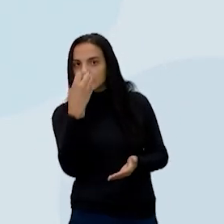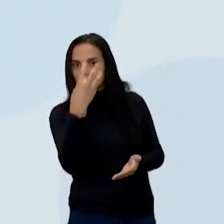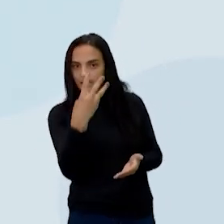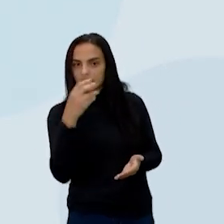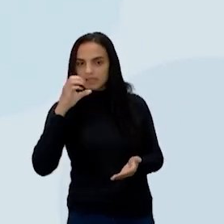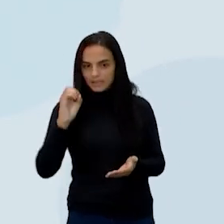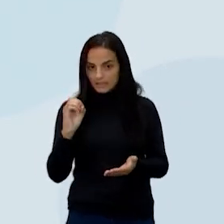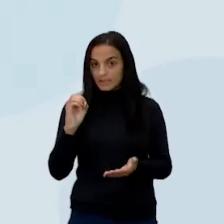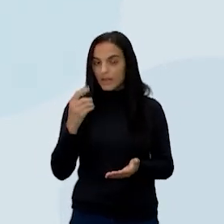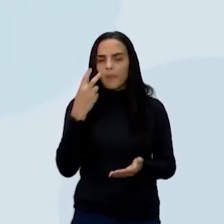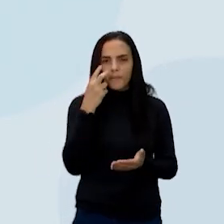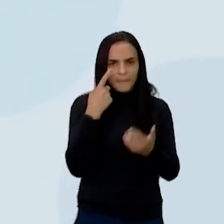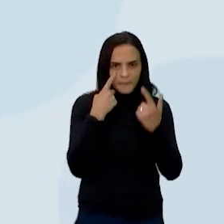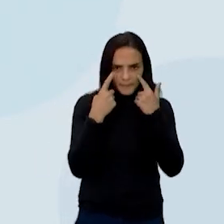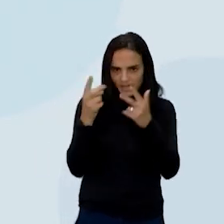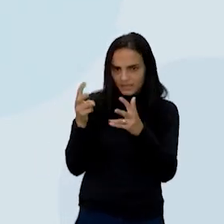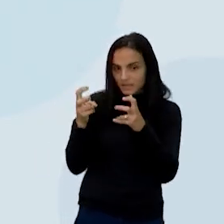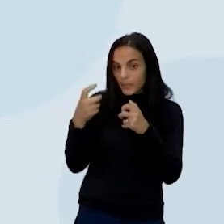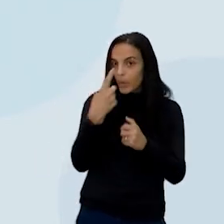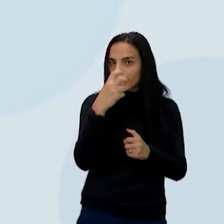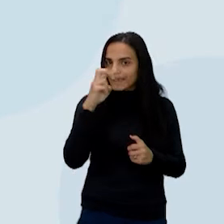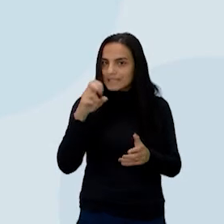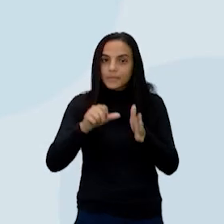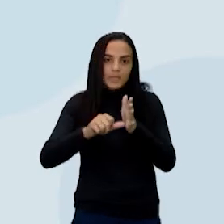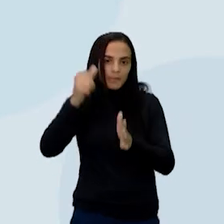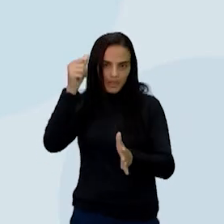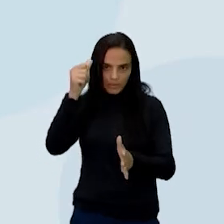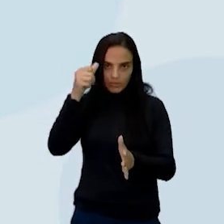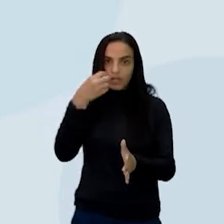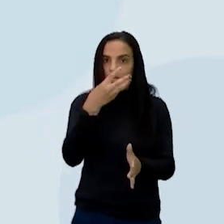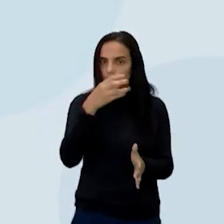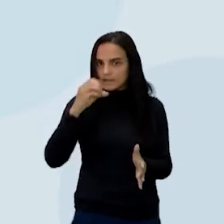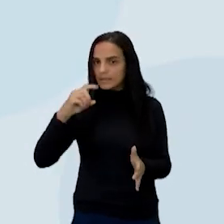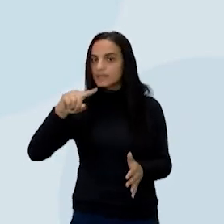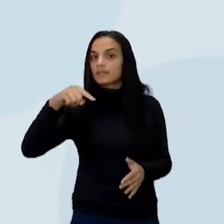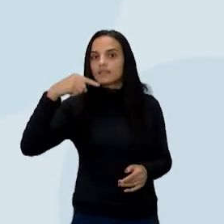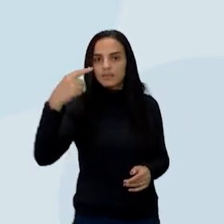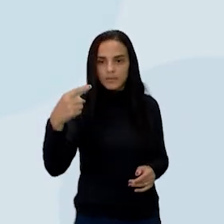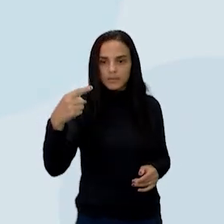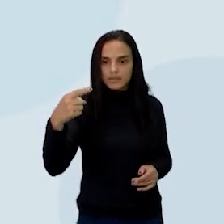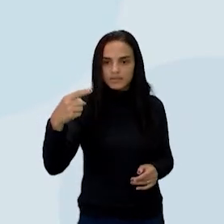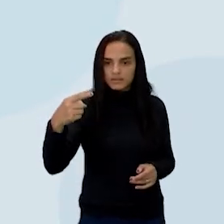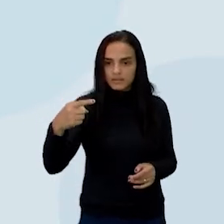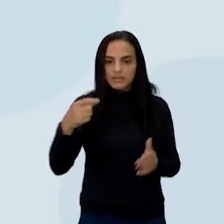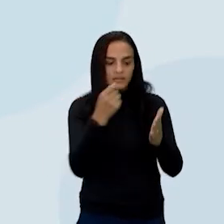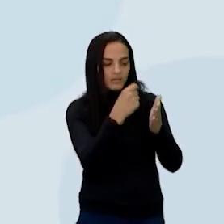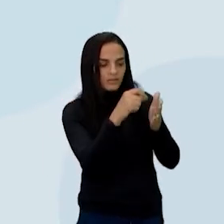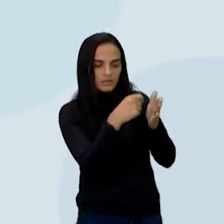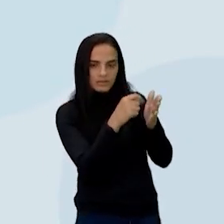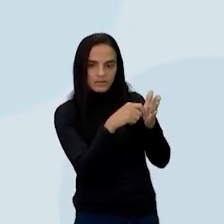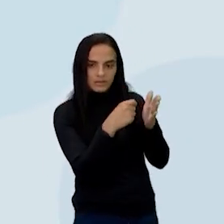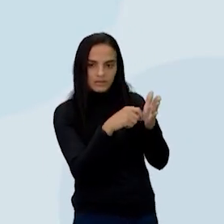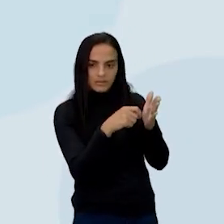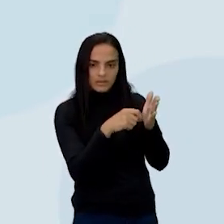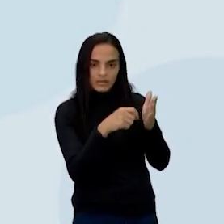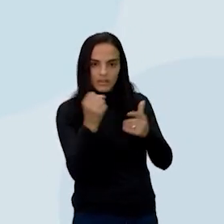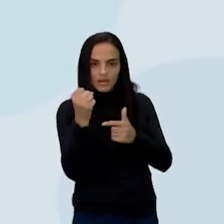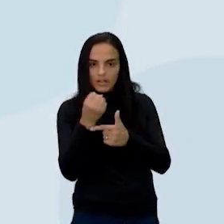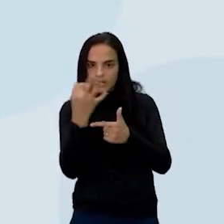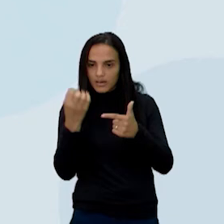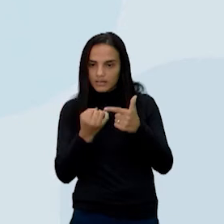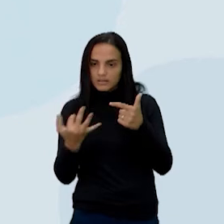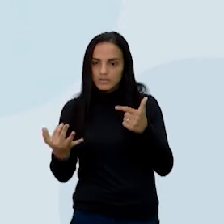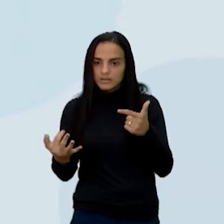que o 15 veio primeiro e o 30 veio depois. Então, dessa forma, Na hora de escrever a nossa razão, nós vamos